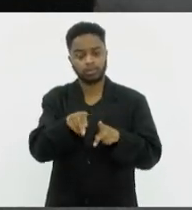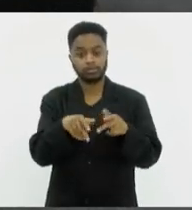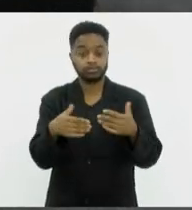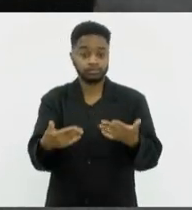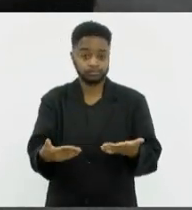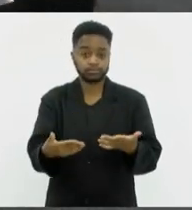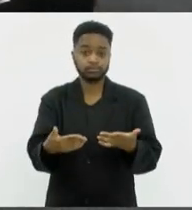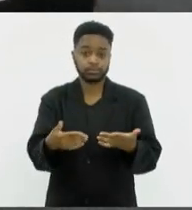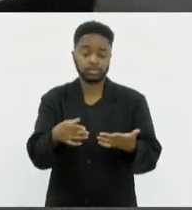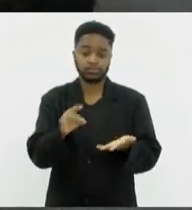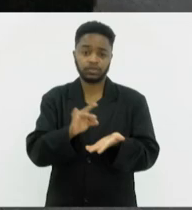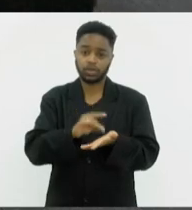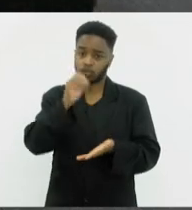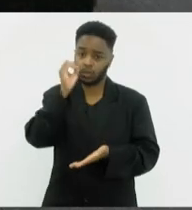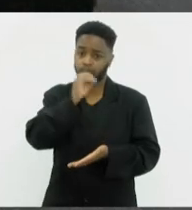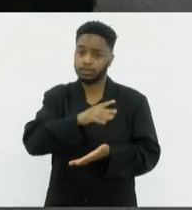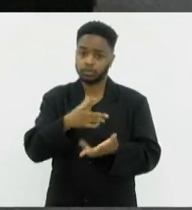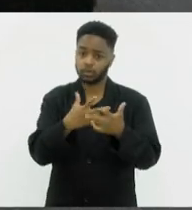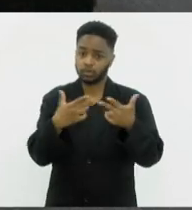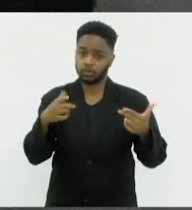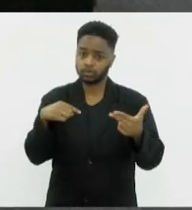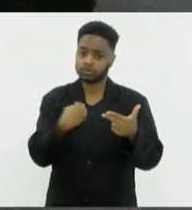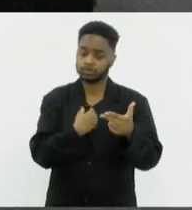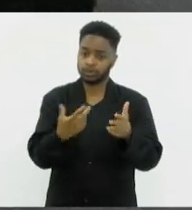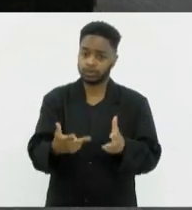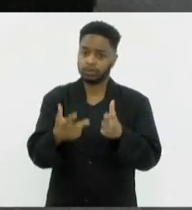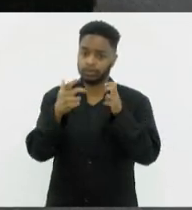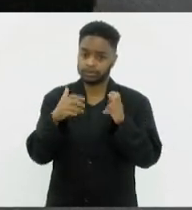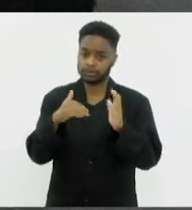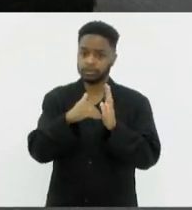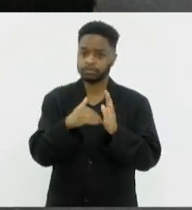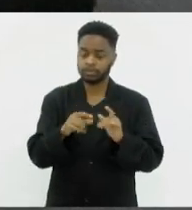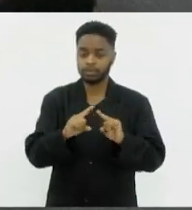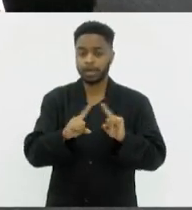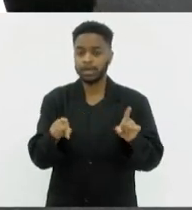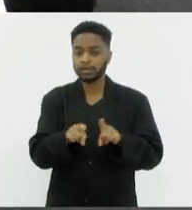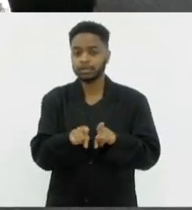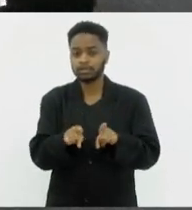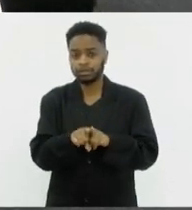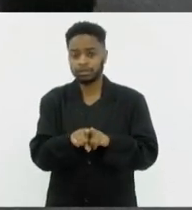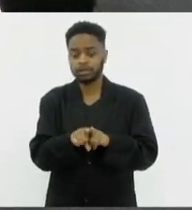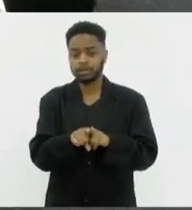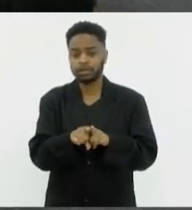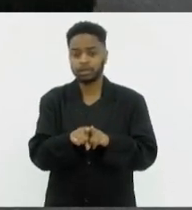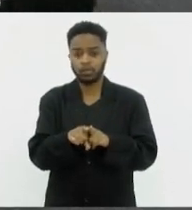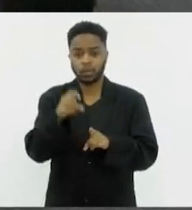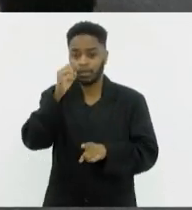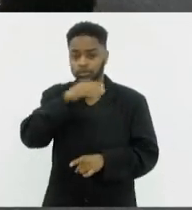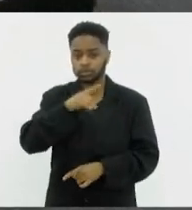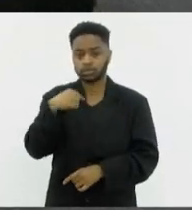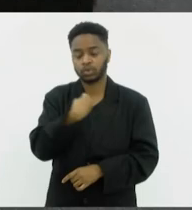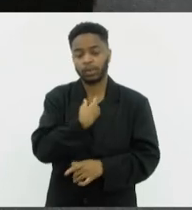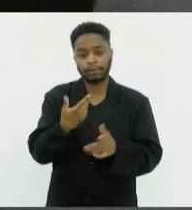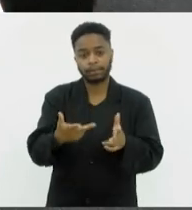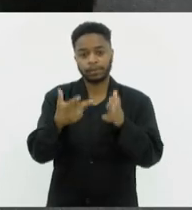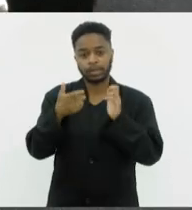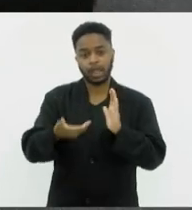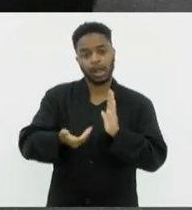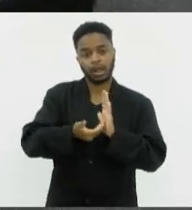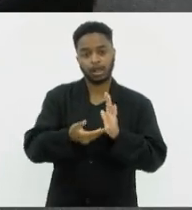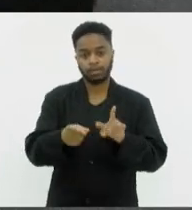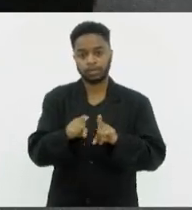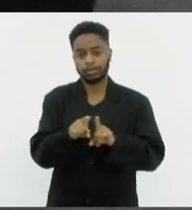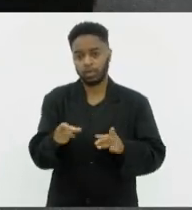um escárnio o que a gente está vendo no Senado. Mas é um escárnio também o que a gente está vendo na Câmara dos